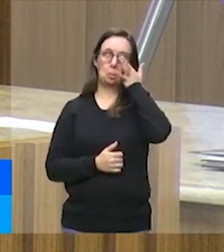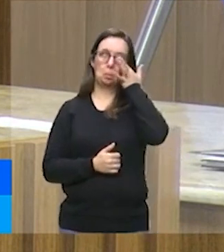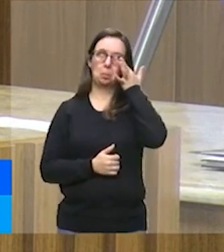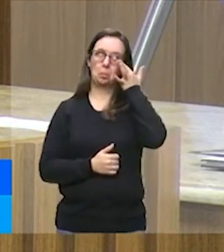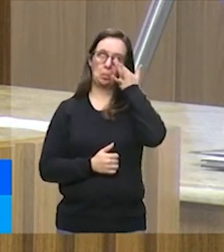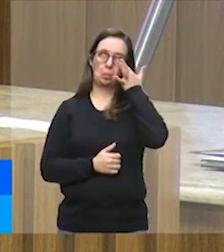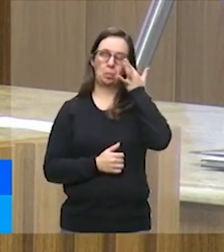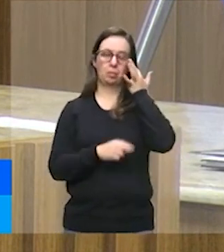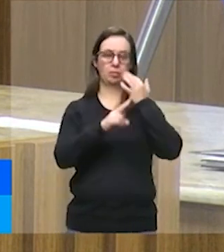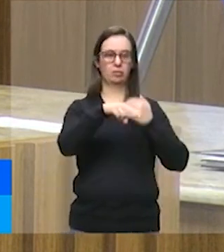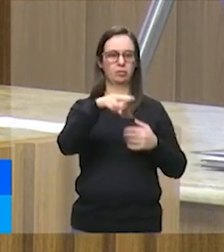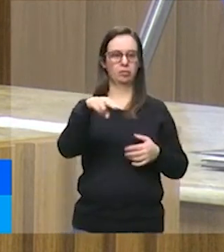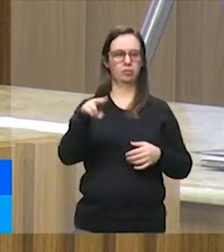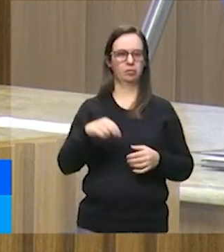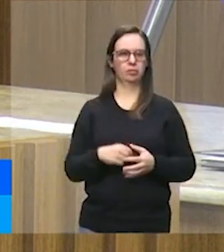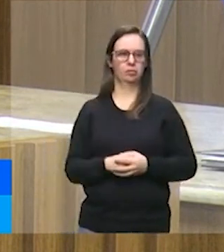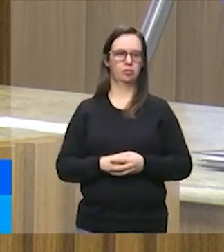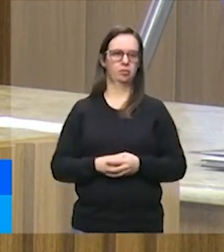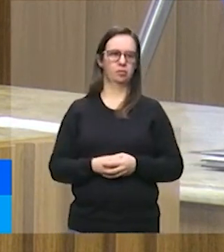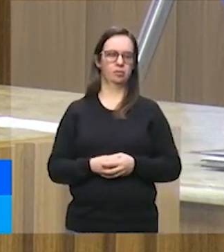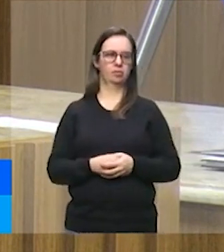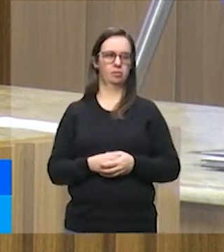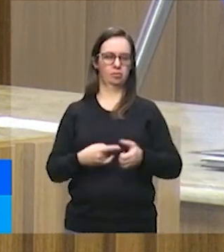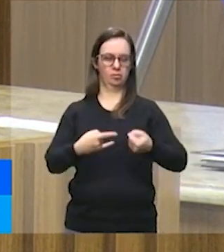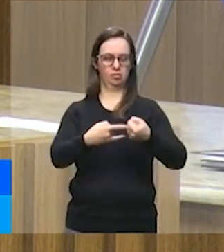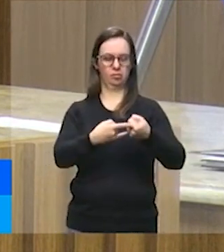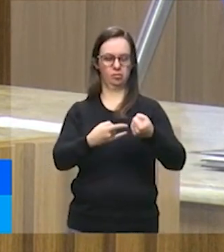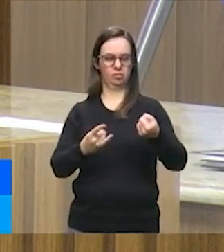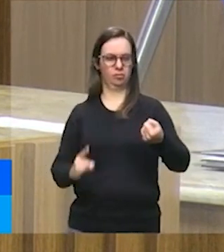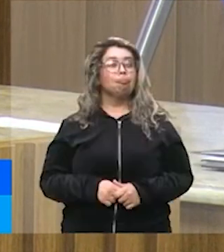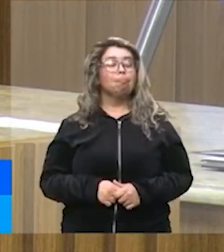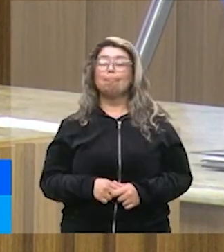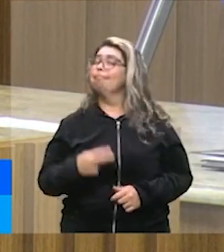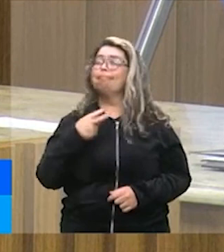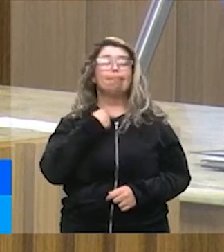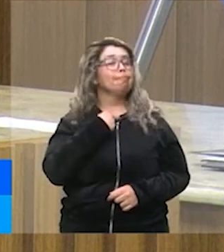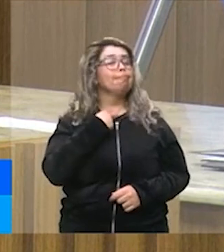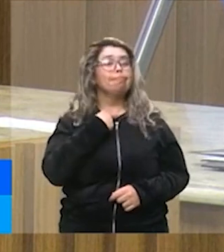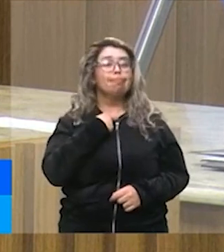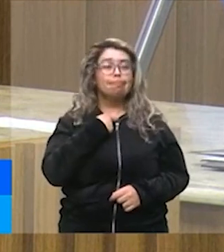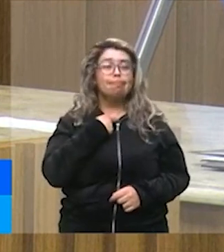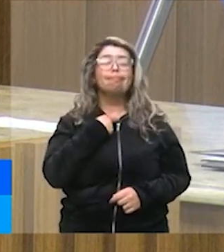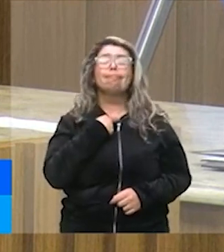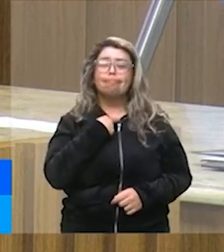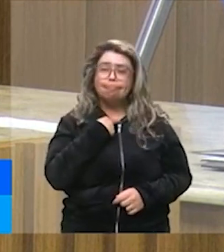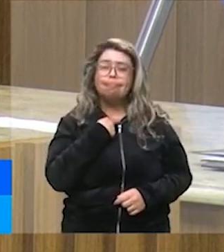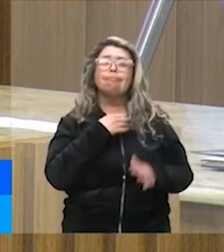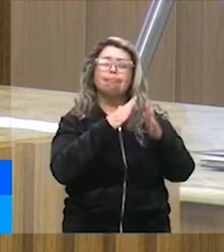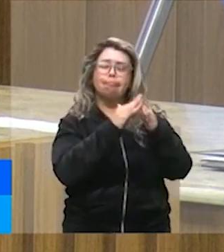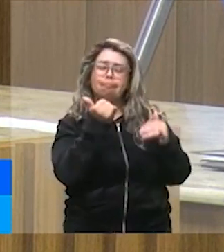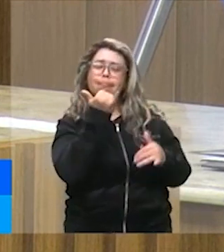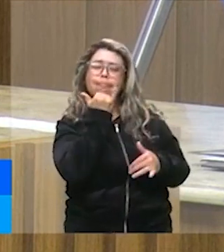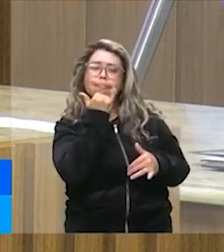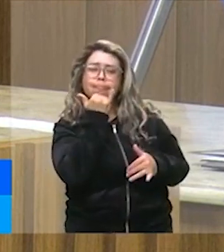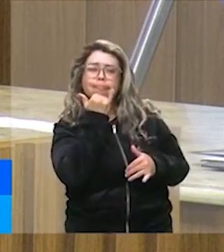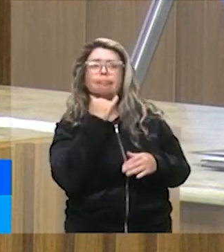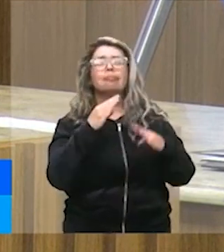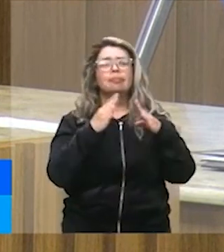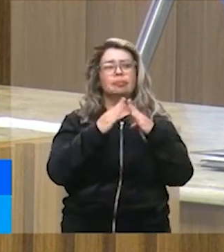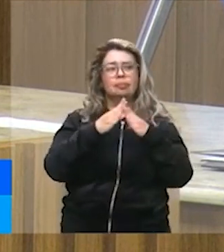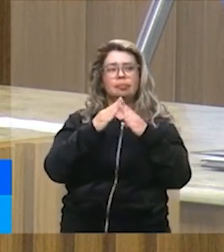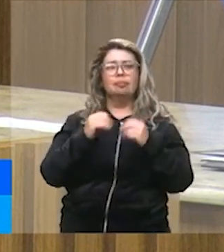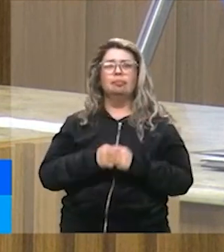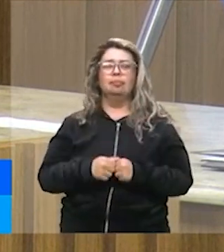jamais daremos um cheque em branco para o Senhor Prefeito jamais me desculpem o senhores moradores daquele